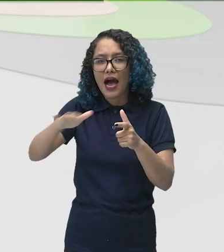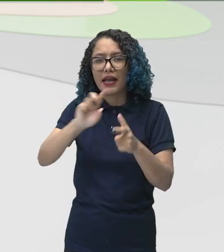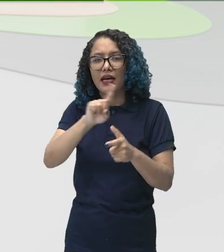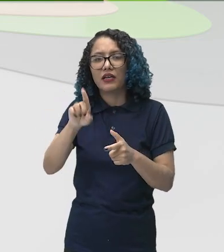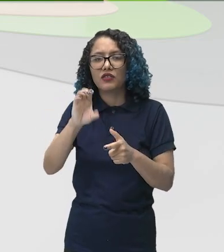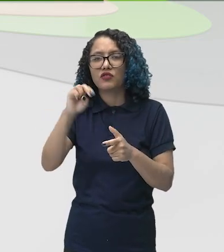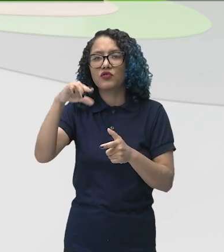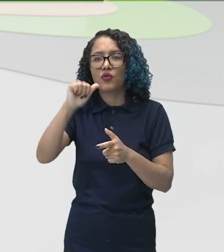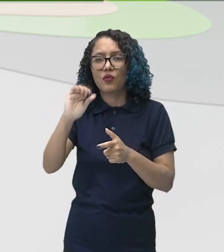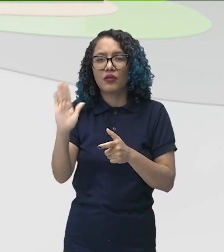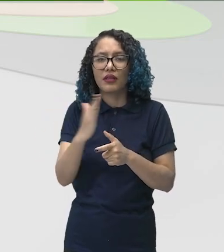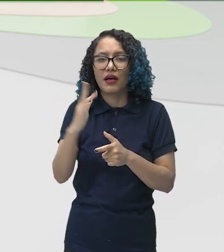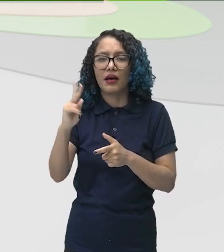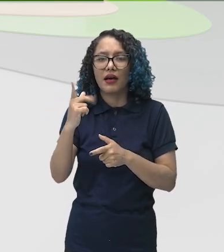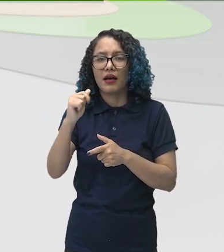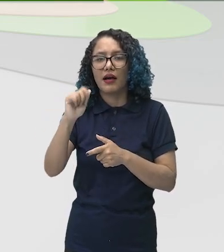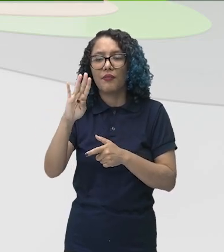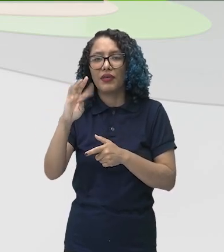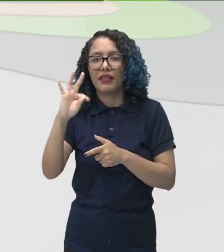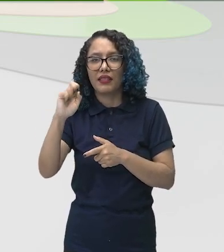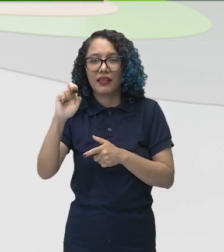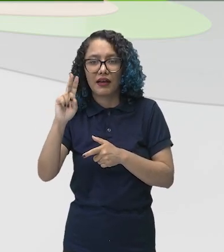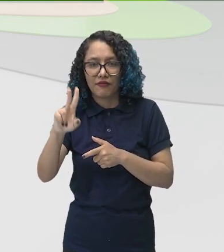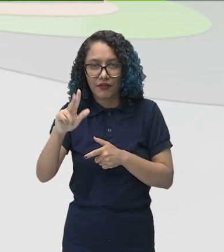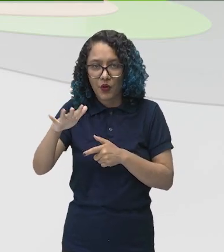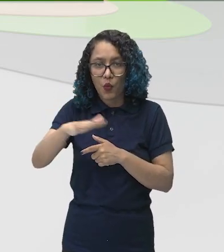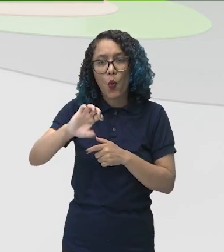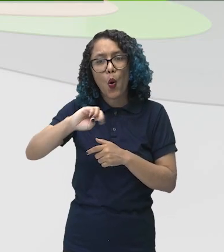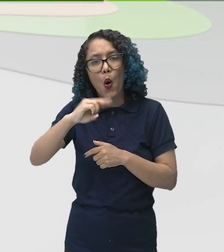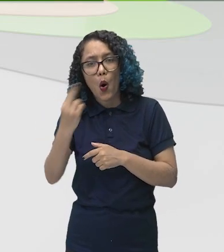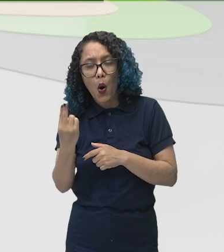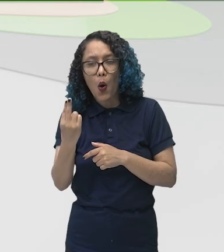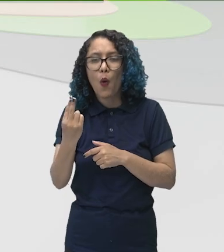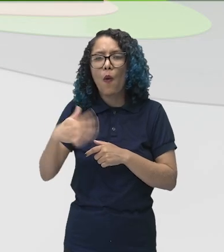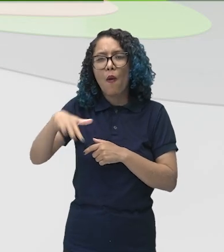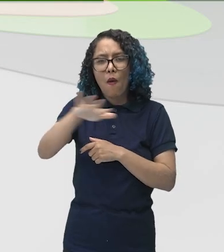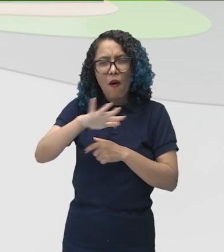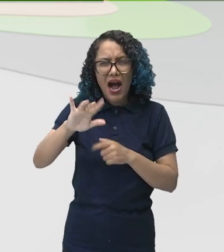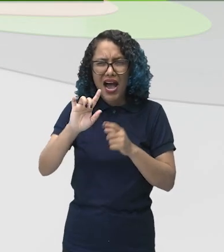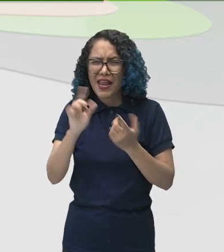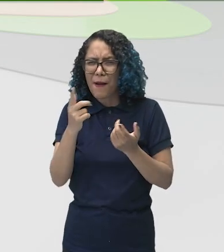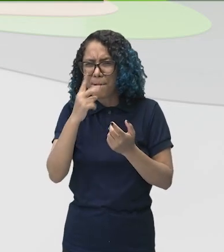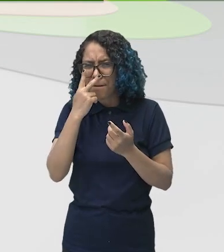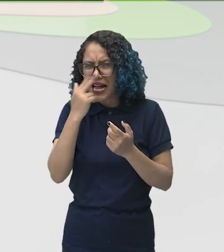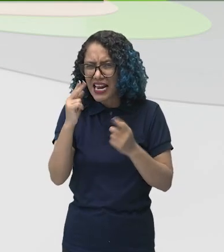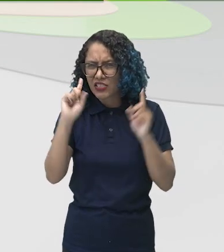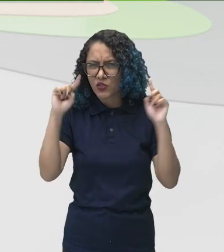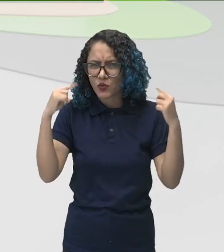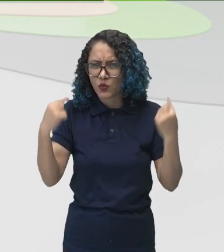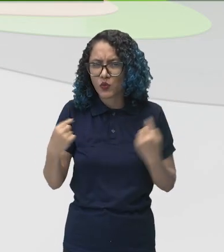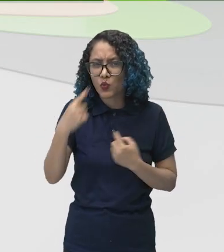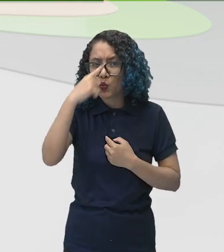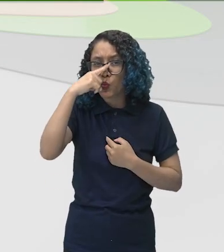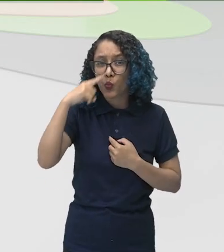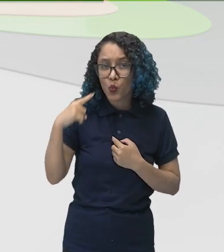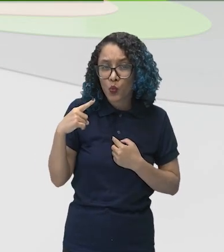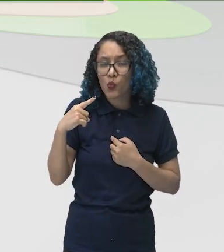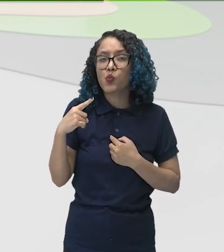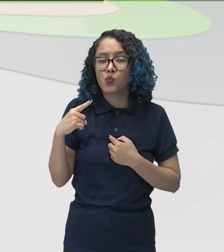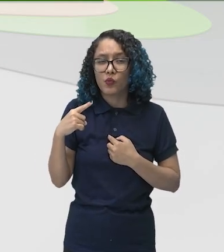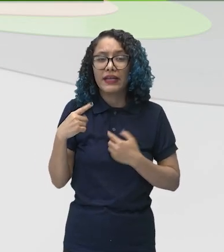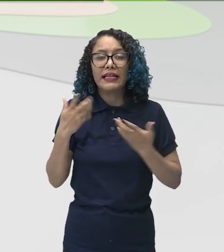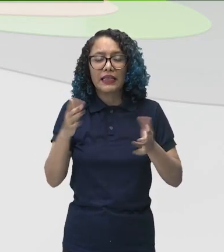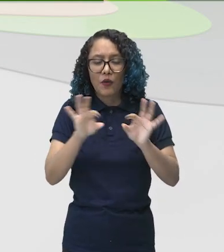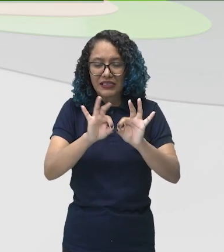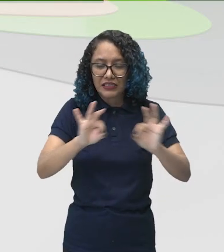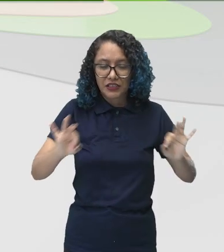também conhecida como zona de caixinhos dourados, do sistema solar. E essa distância ideal da Terra, que é